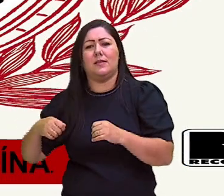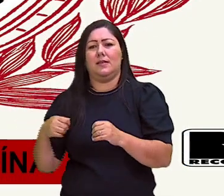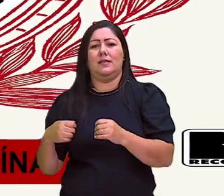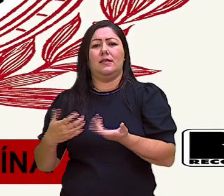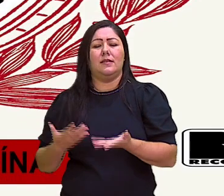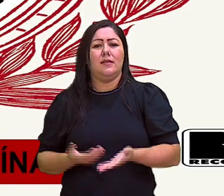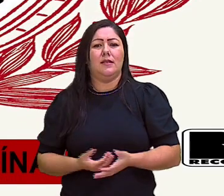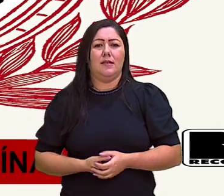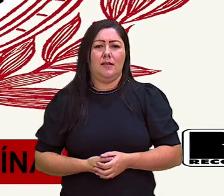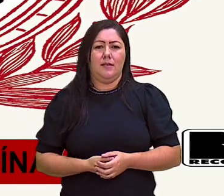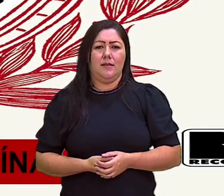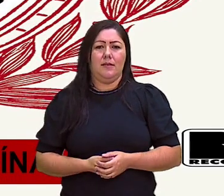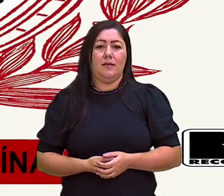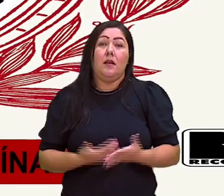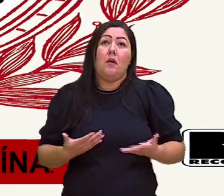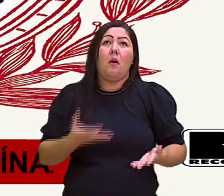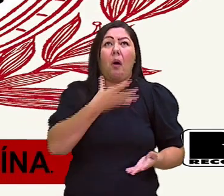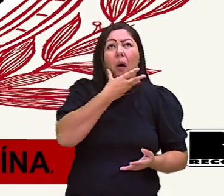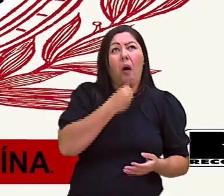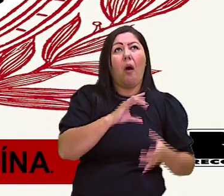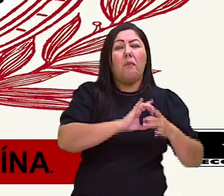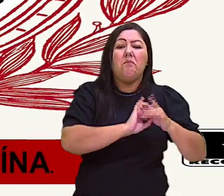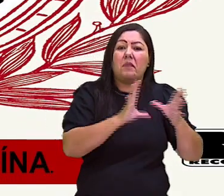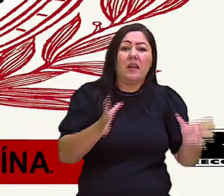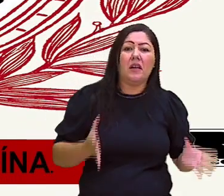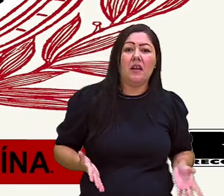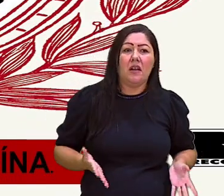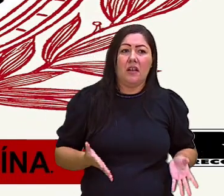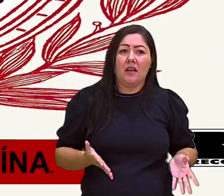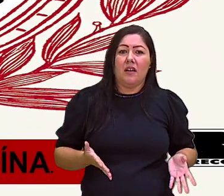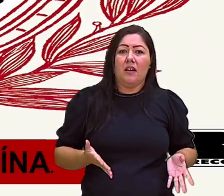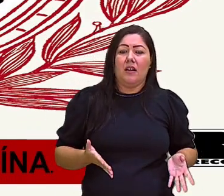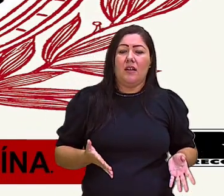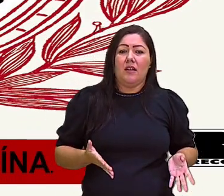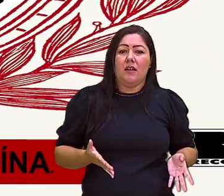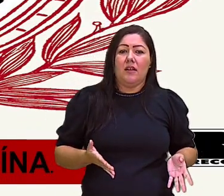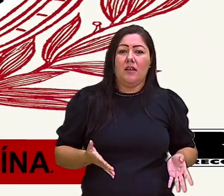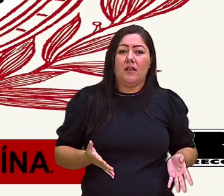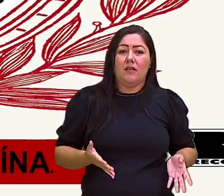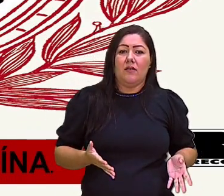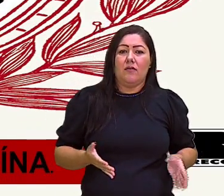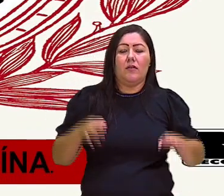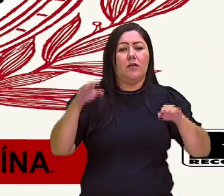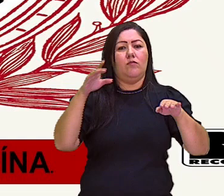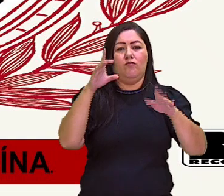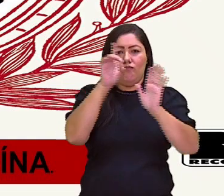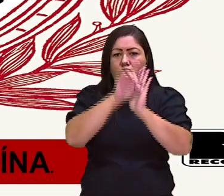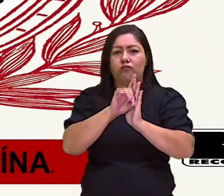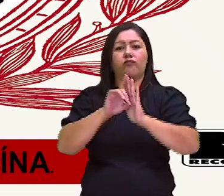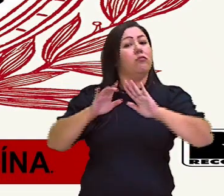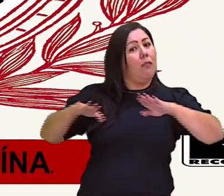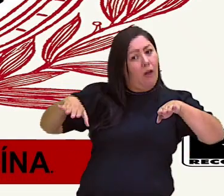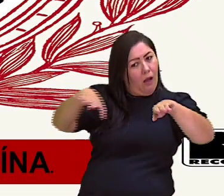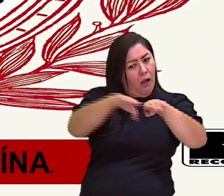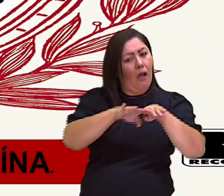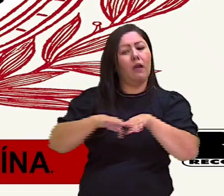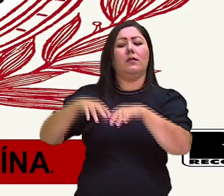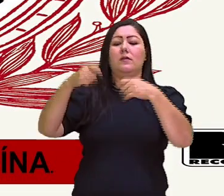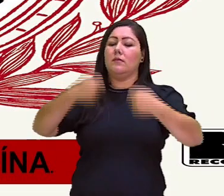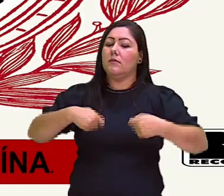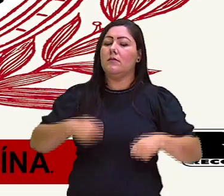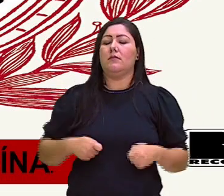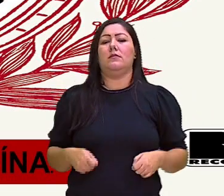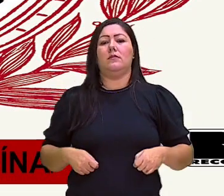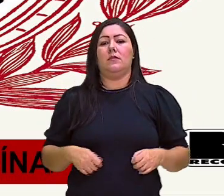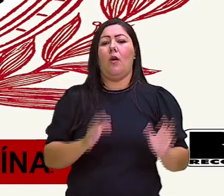homem nasce livre e com direitos iguais. Então, por